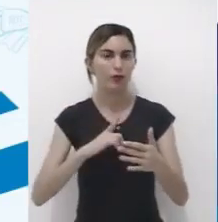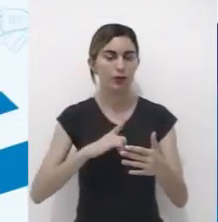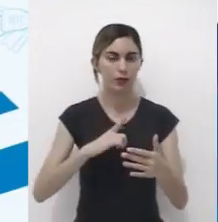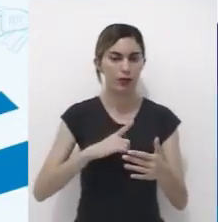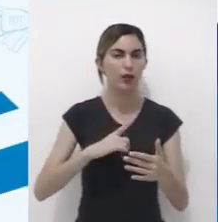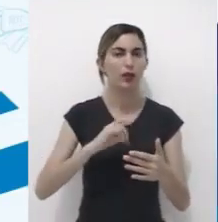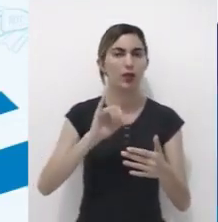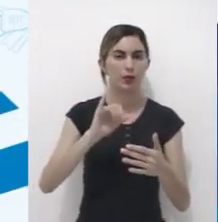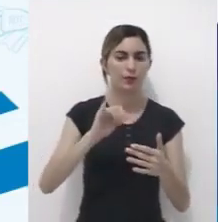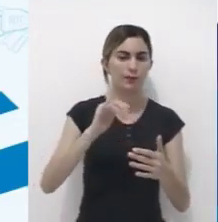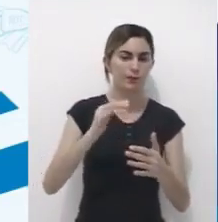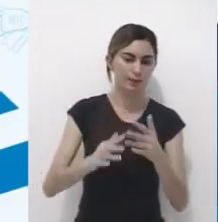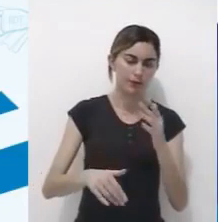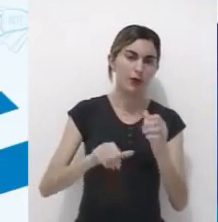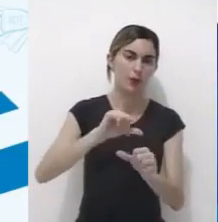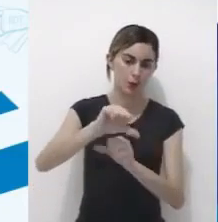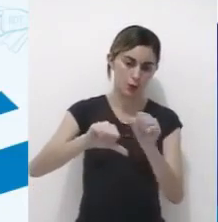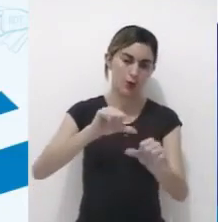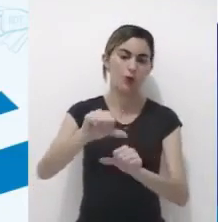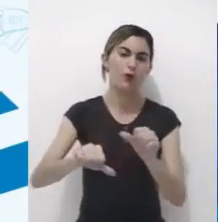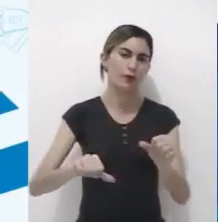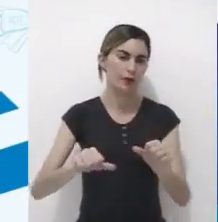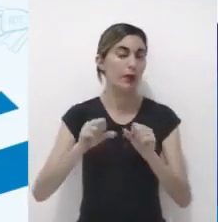e ali essa interferência